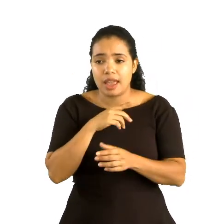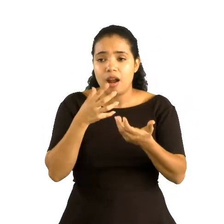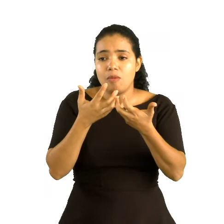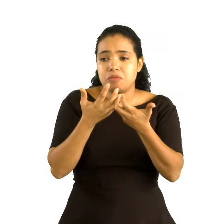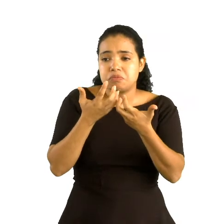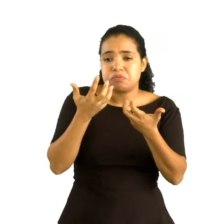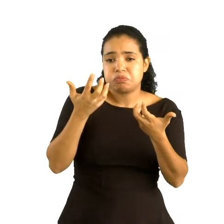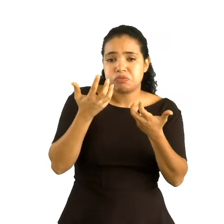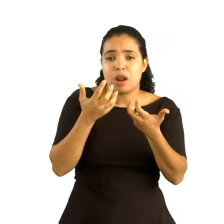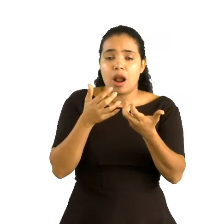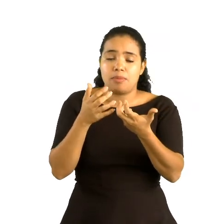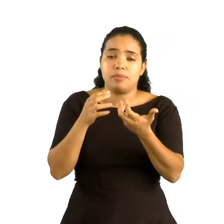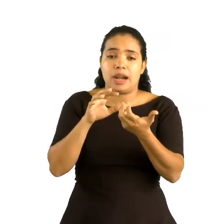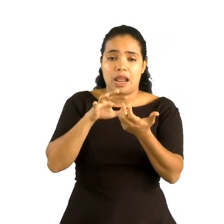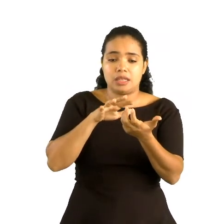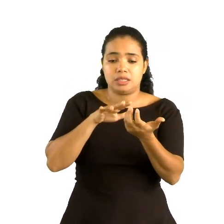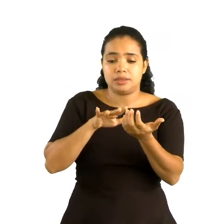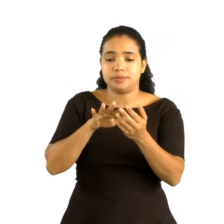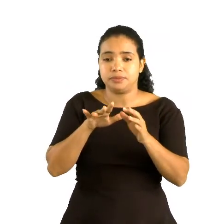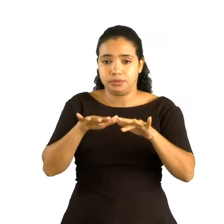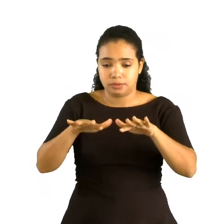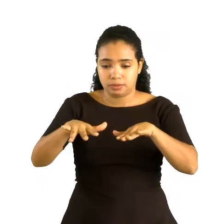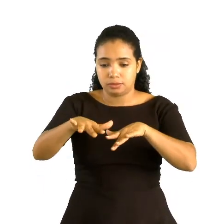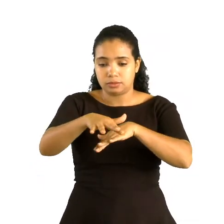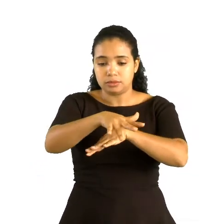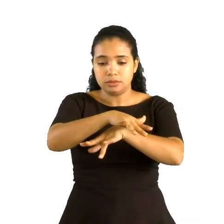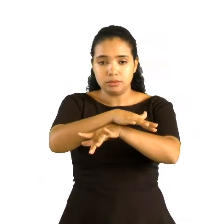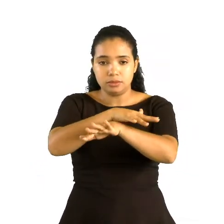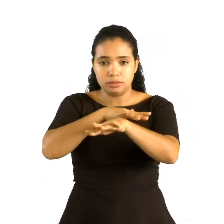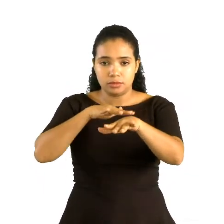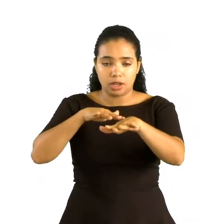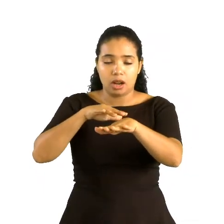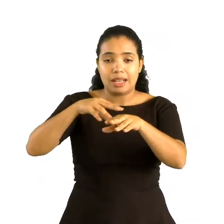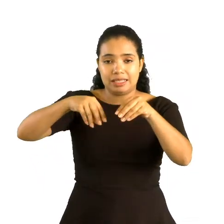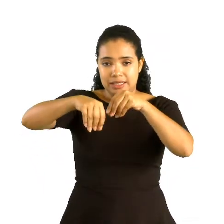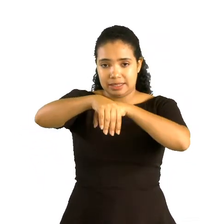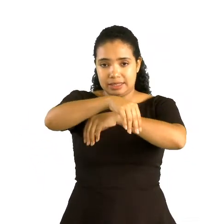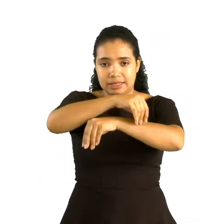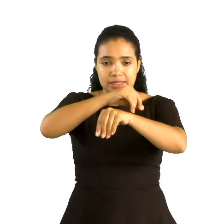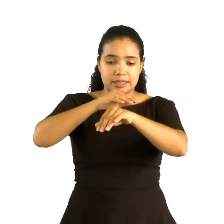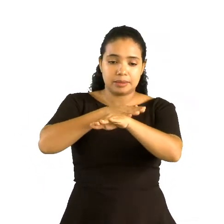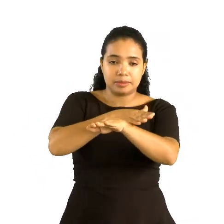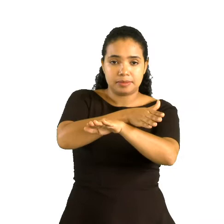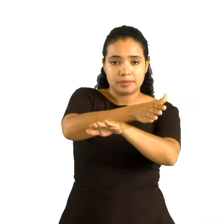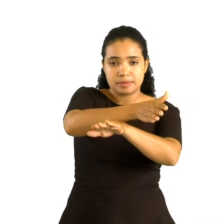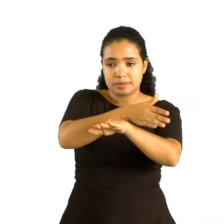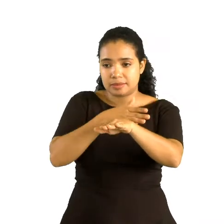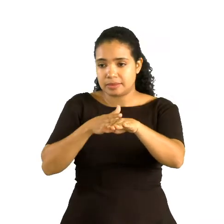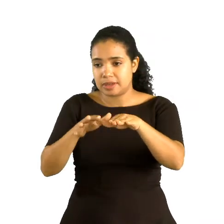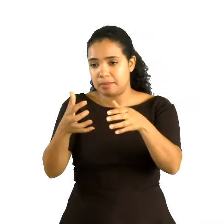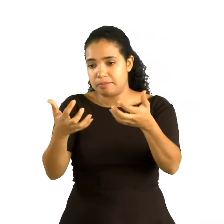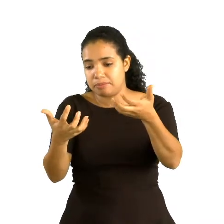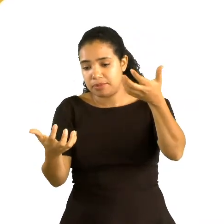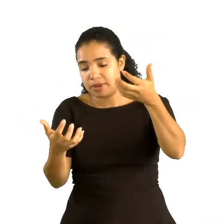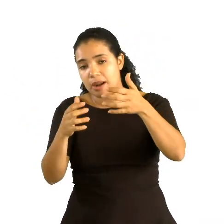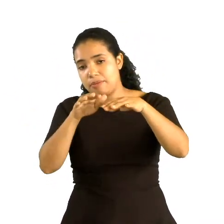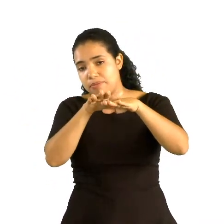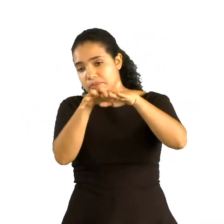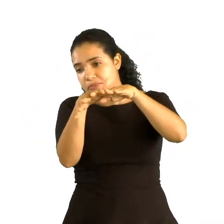nas laterais, pelas laterais, que acontece muito também nas regiões de montanhas. Nós temos também